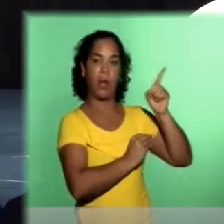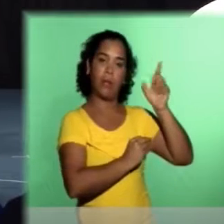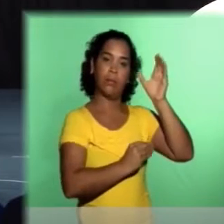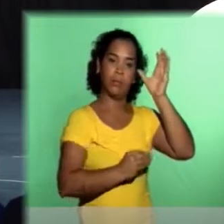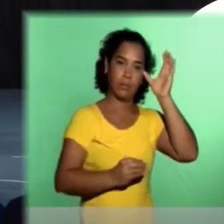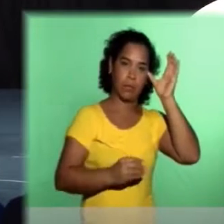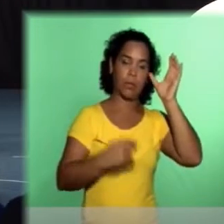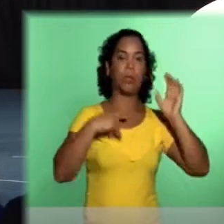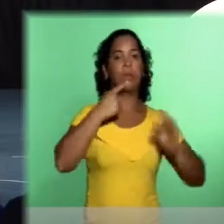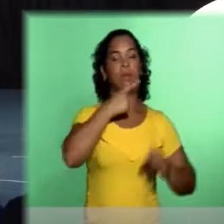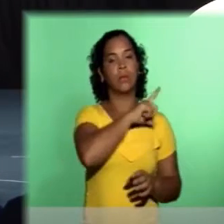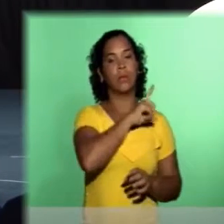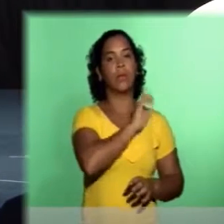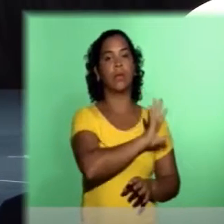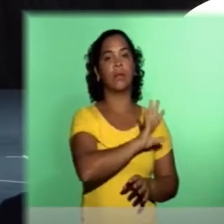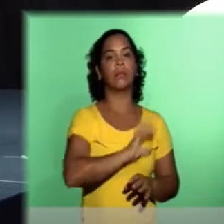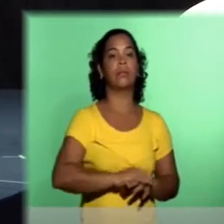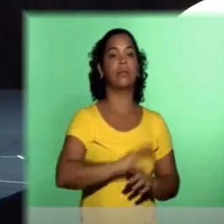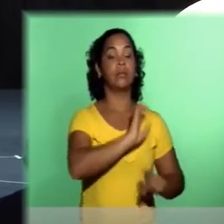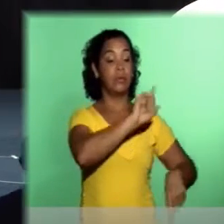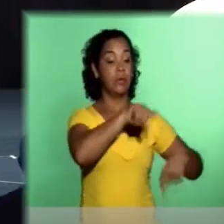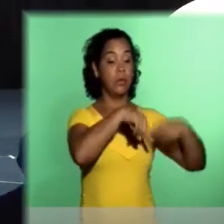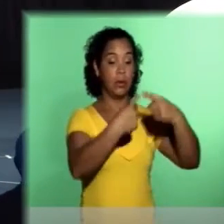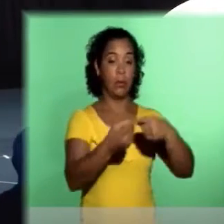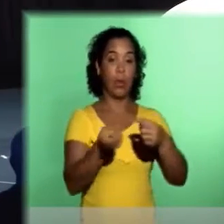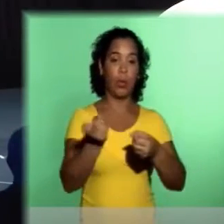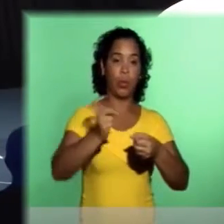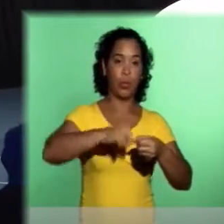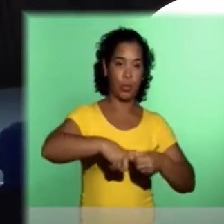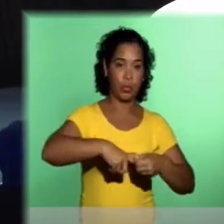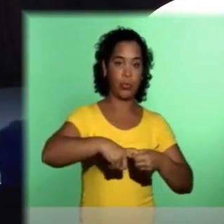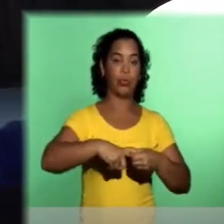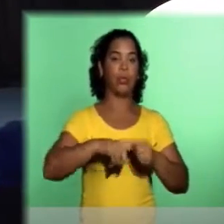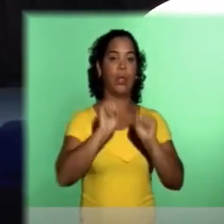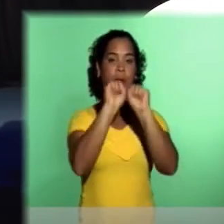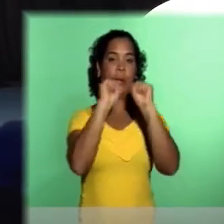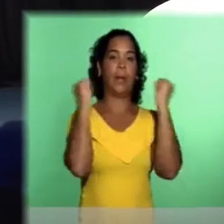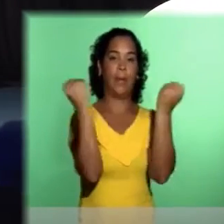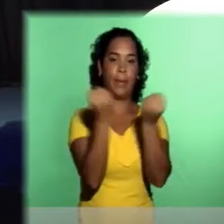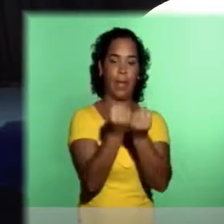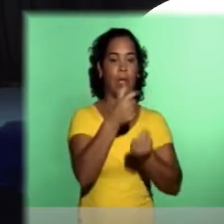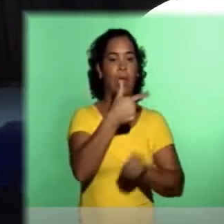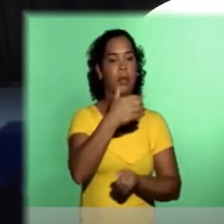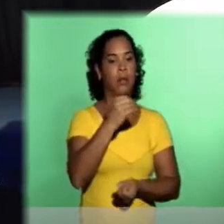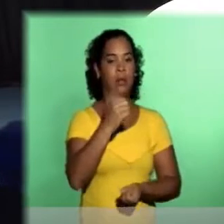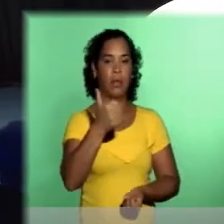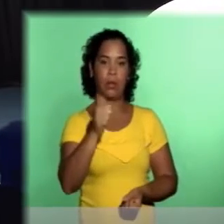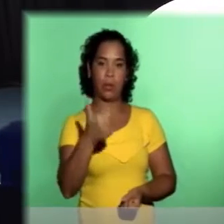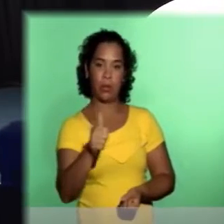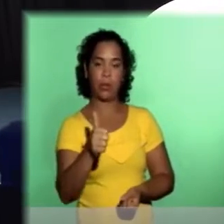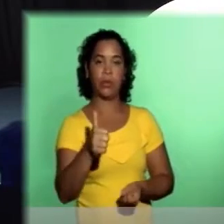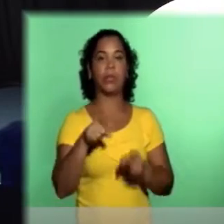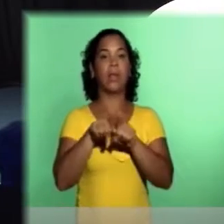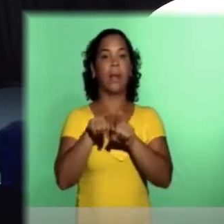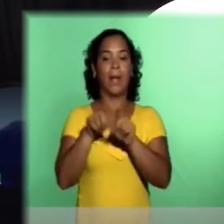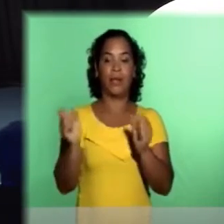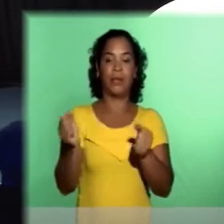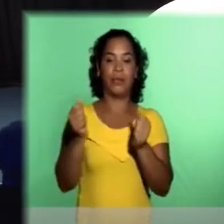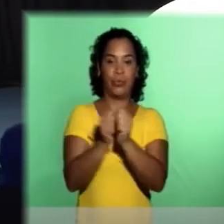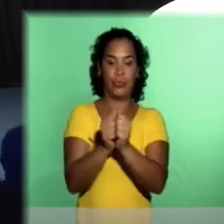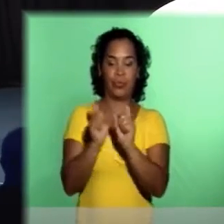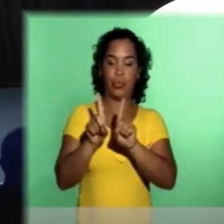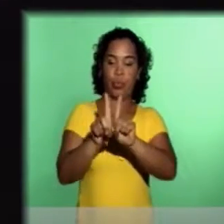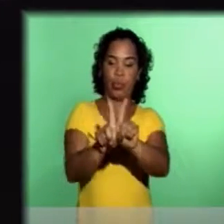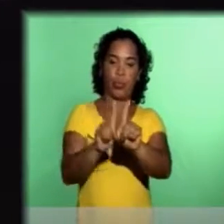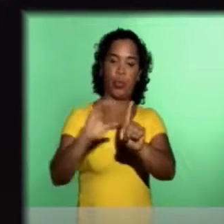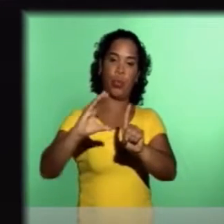em Incheon, na Coreia do Sul. Depois participou da Assembleia da Campanha Global de 2011 e a Cleusa esteve comigo no Fórum Mundial de